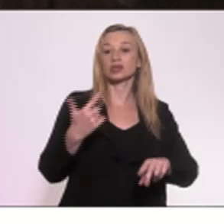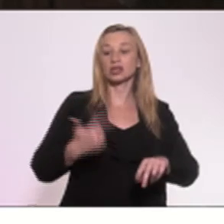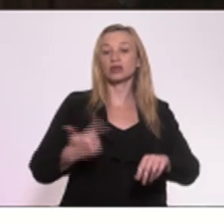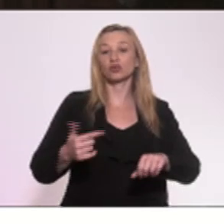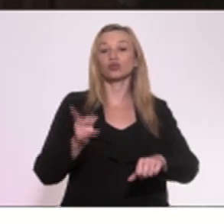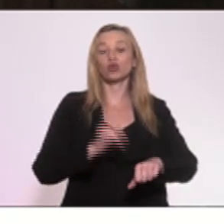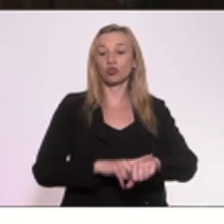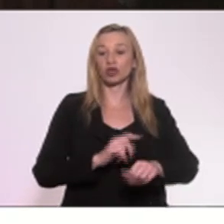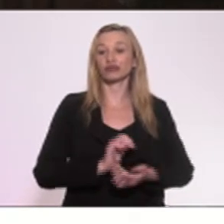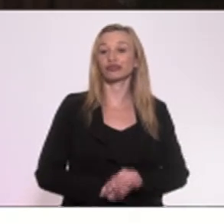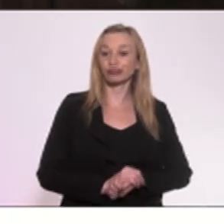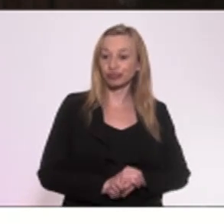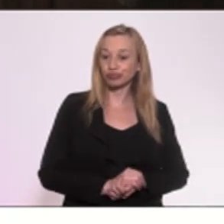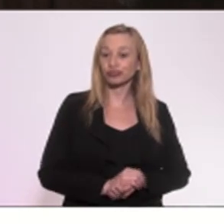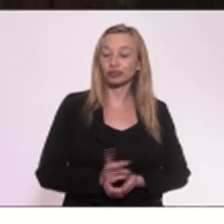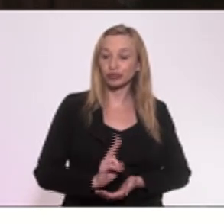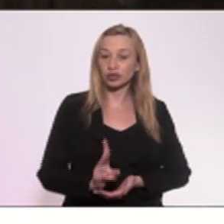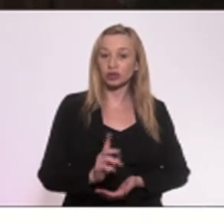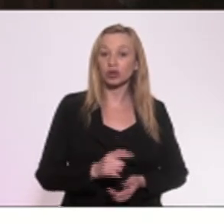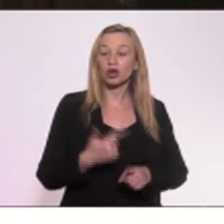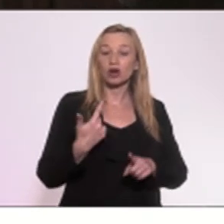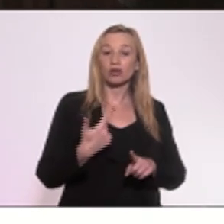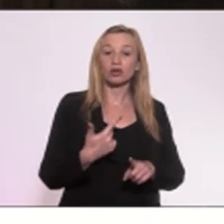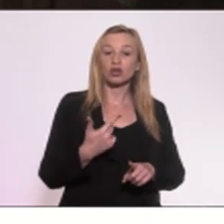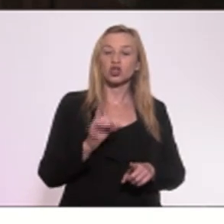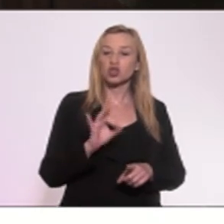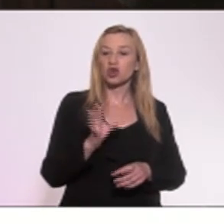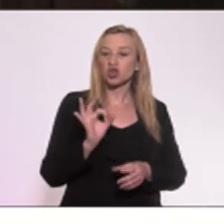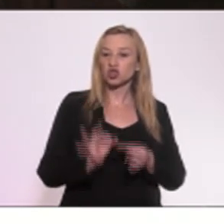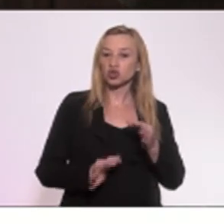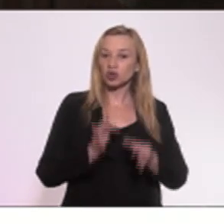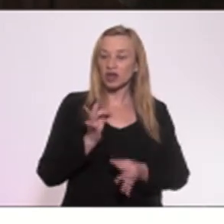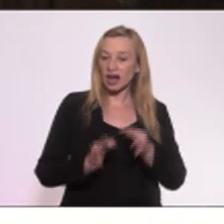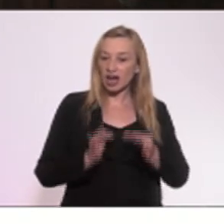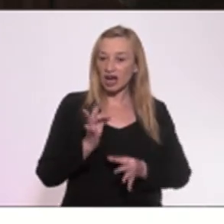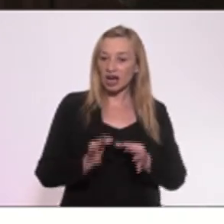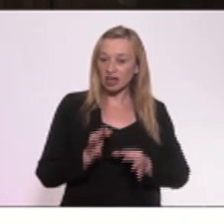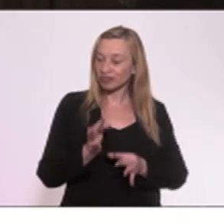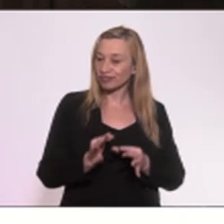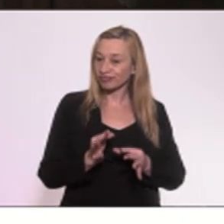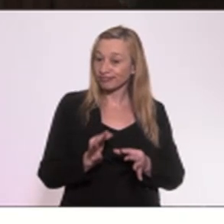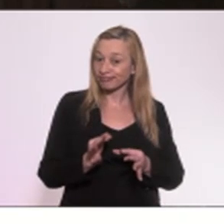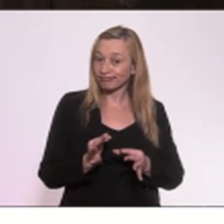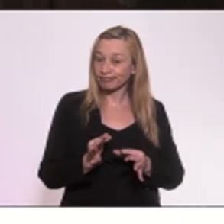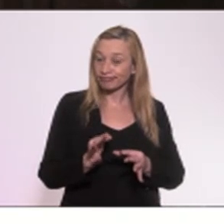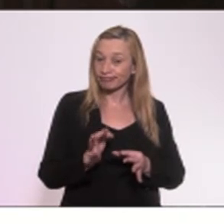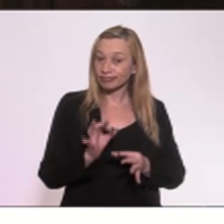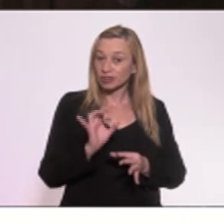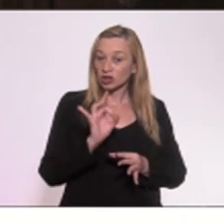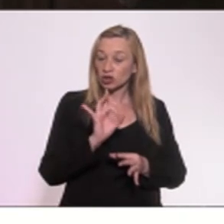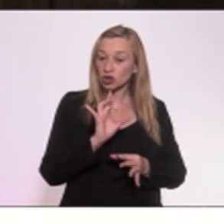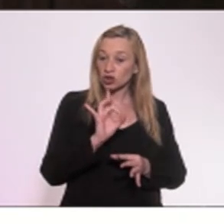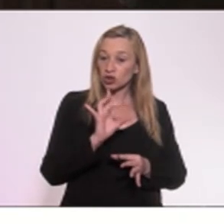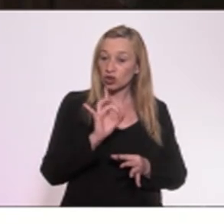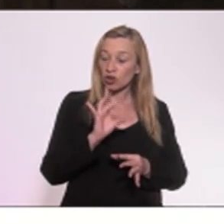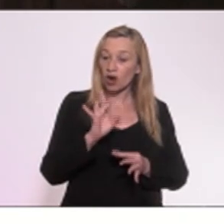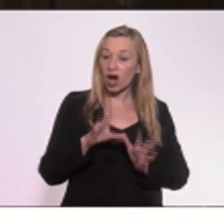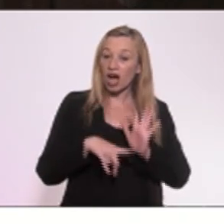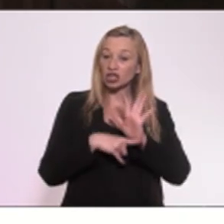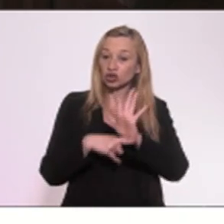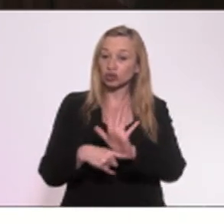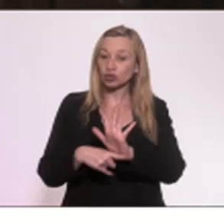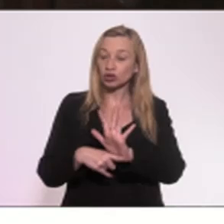porque em trânsito em julgado só favorece os